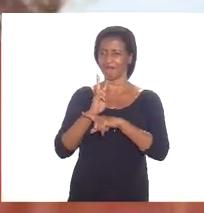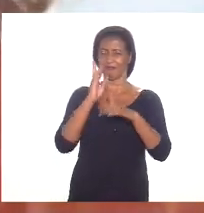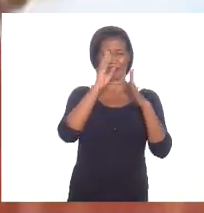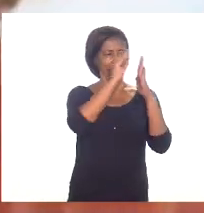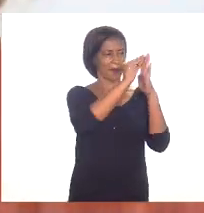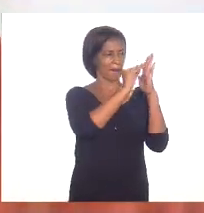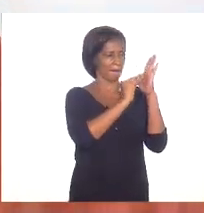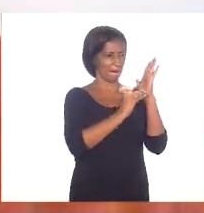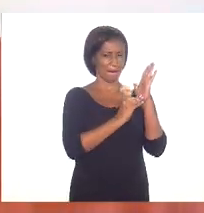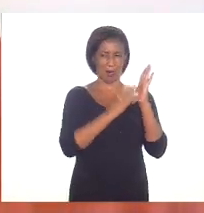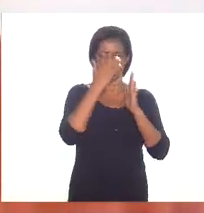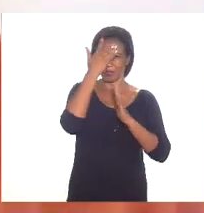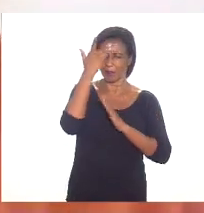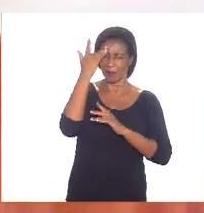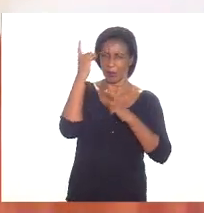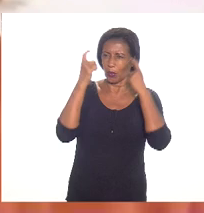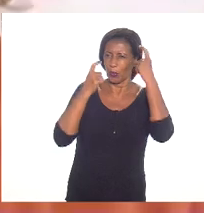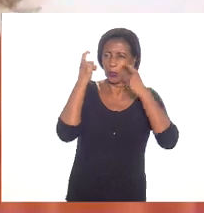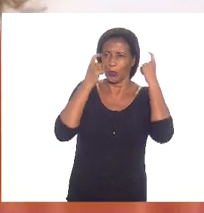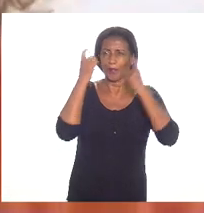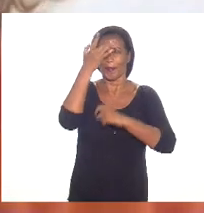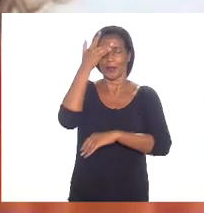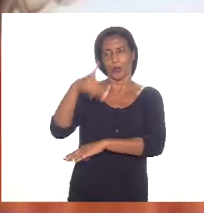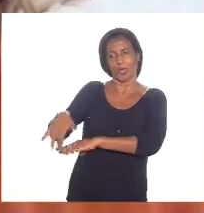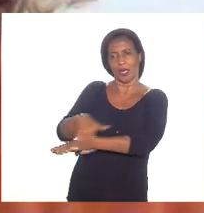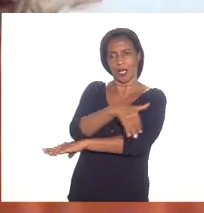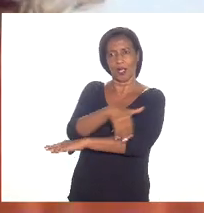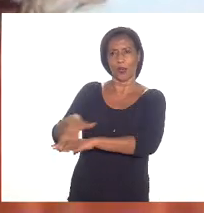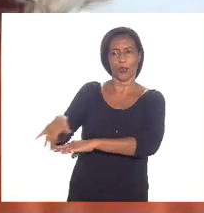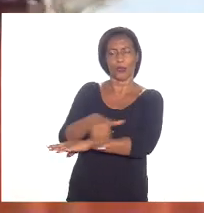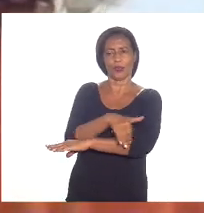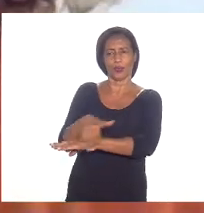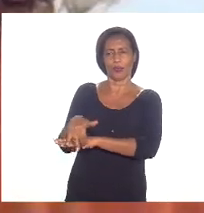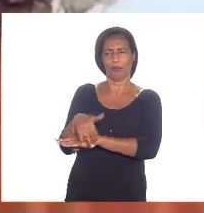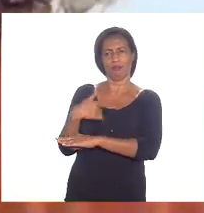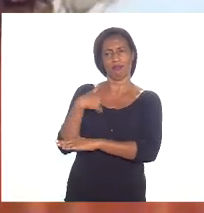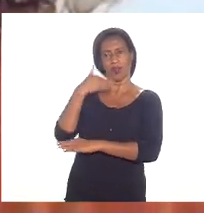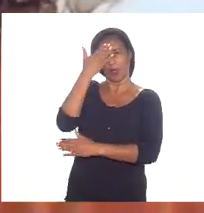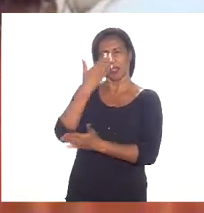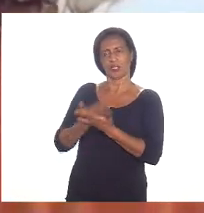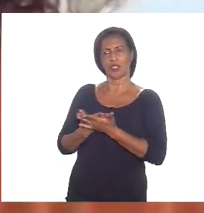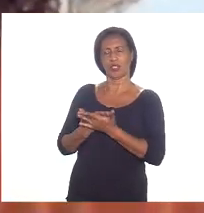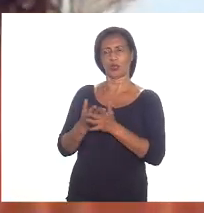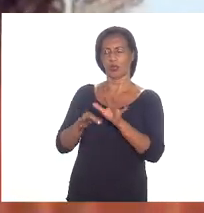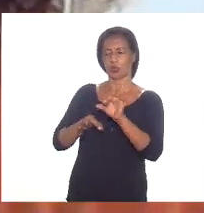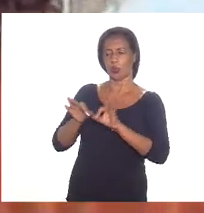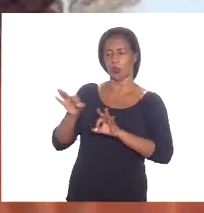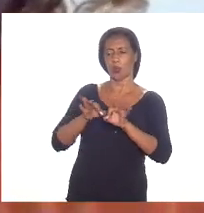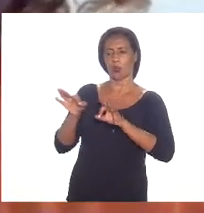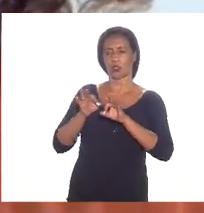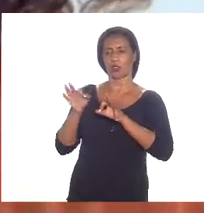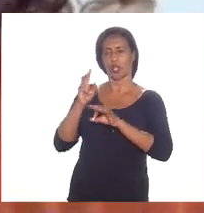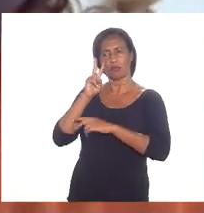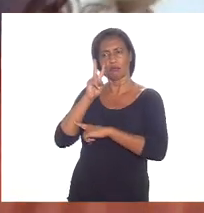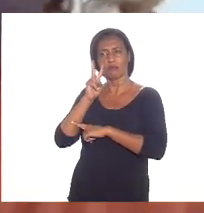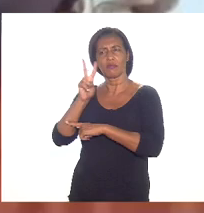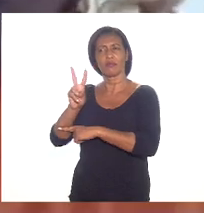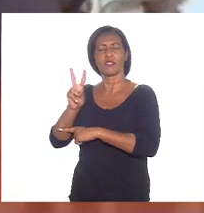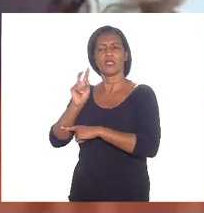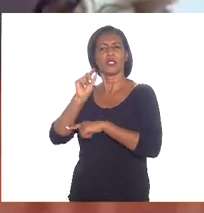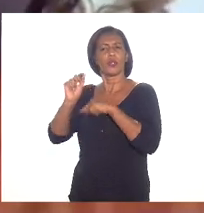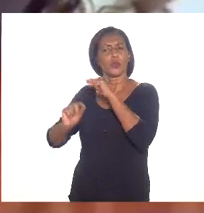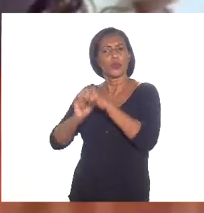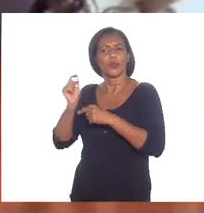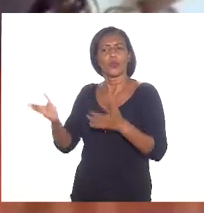das pessoas em situação de rua. Acredito que o projeto visa estabelecer, né, um